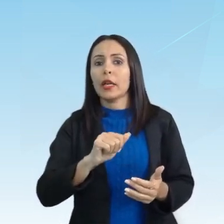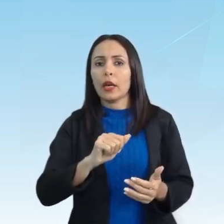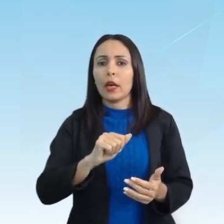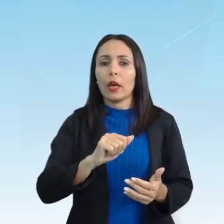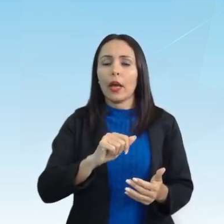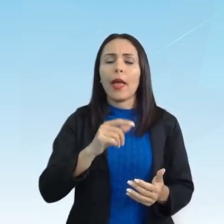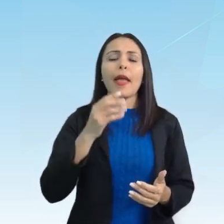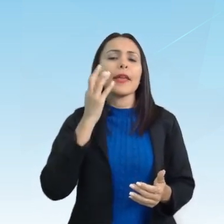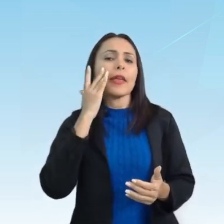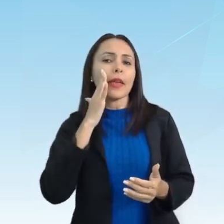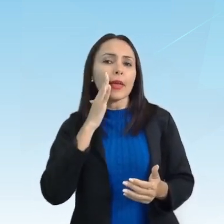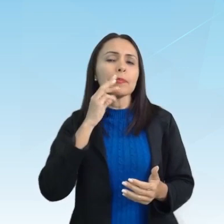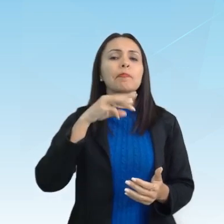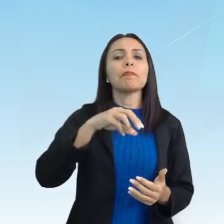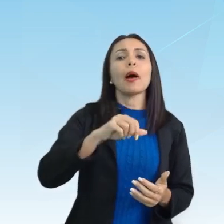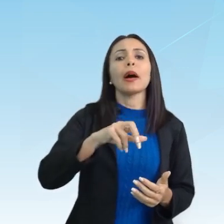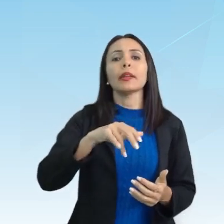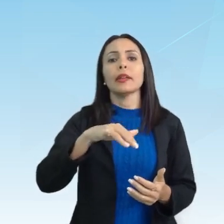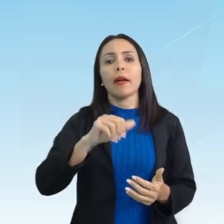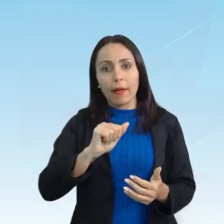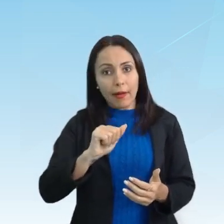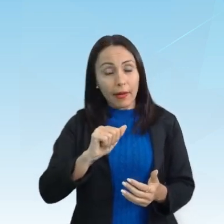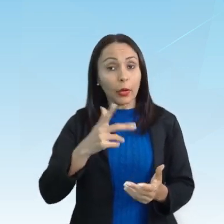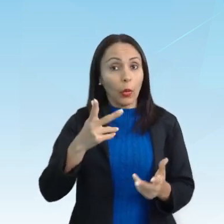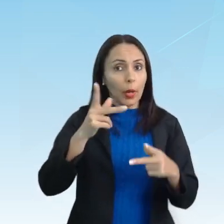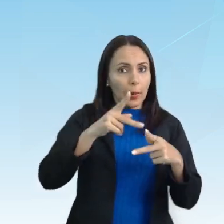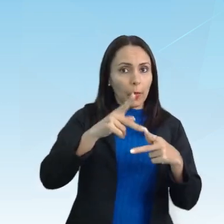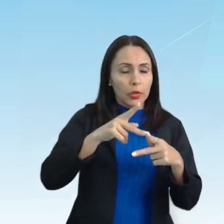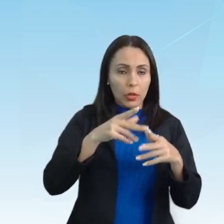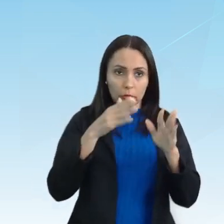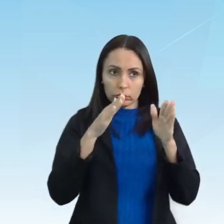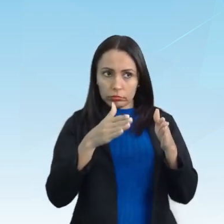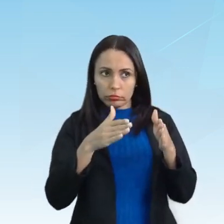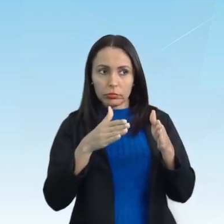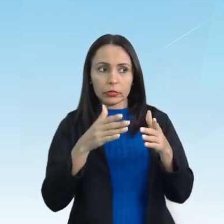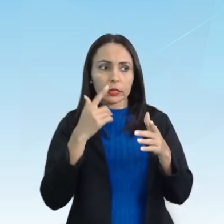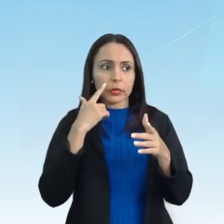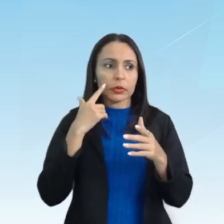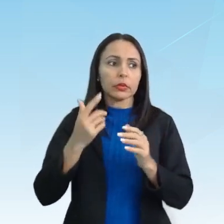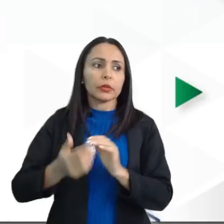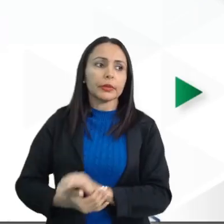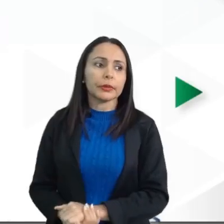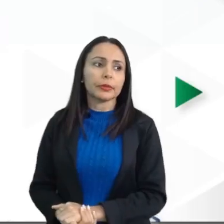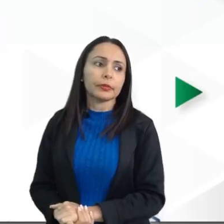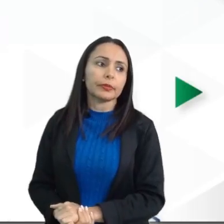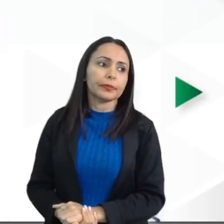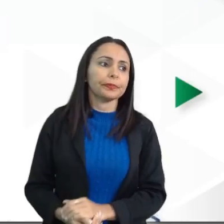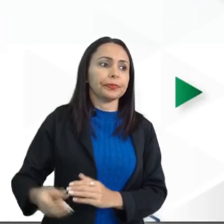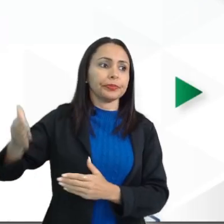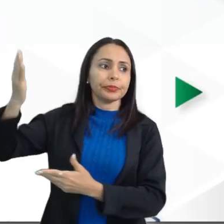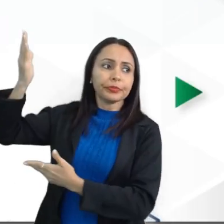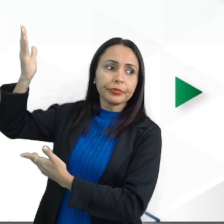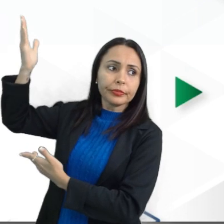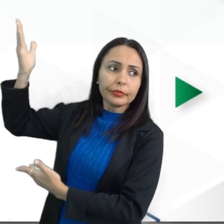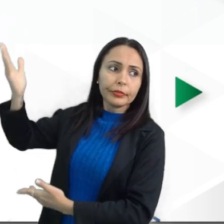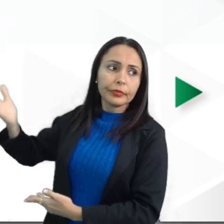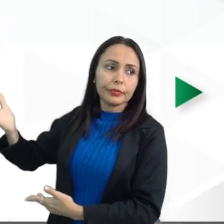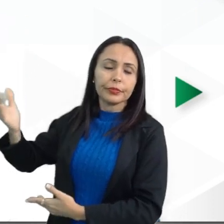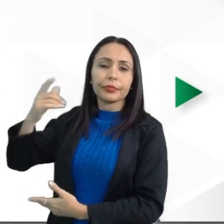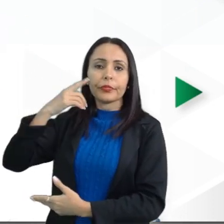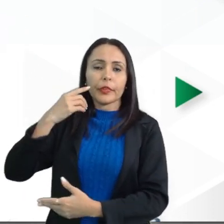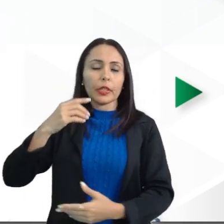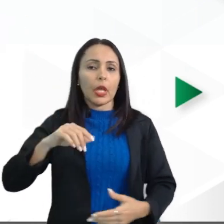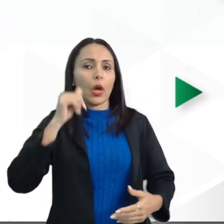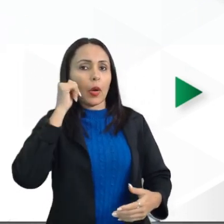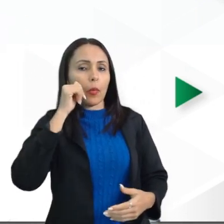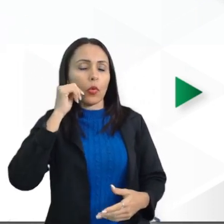Em Maria. Então, olha a preposição. Então, grave bem isso aí. Vamos para a tela agora? Vamos lá. Aqui nós vimos, a moça